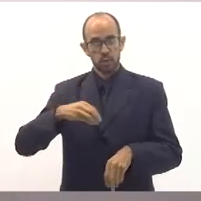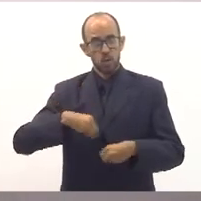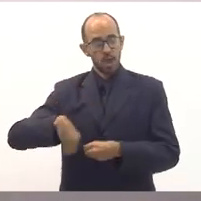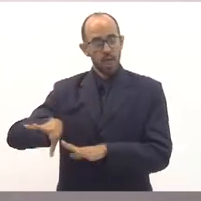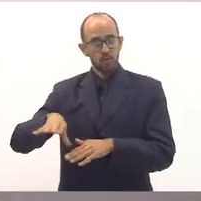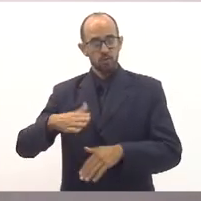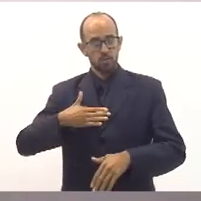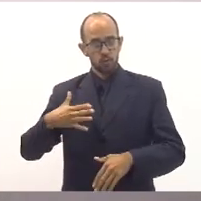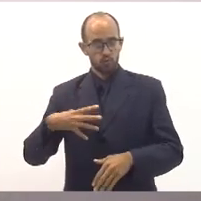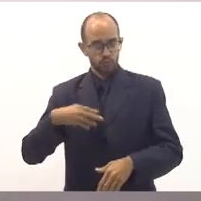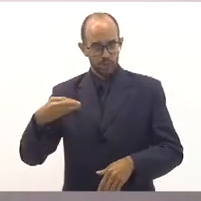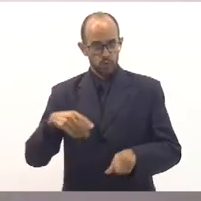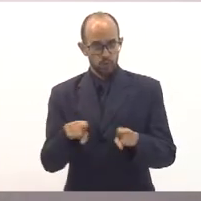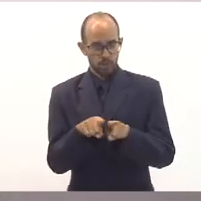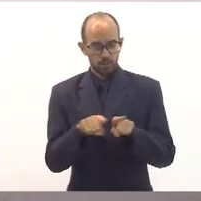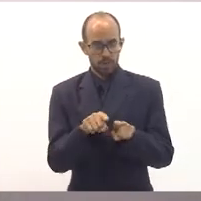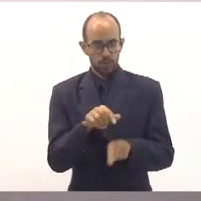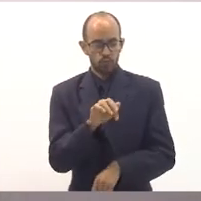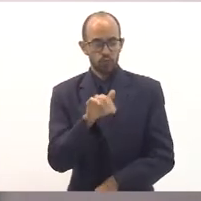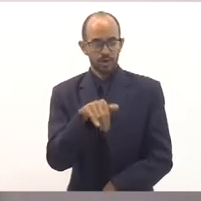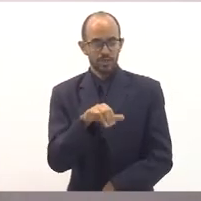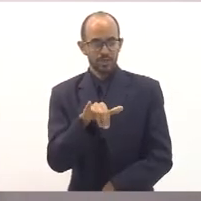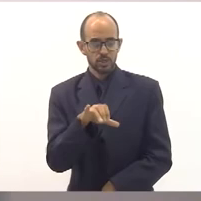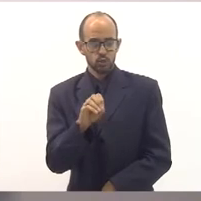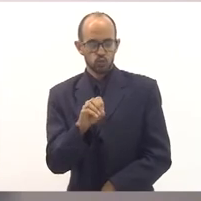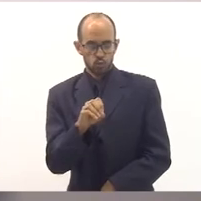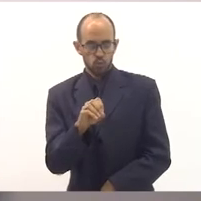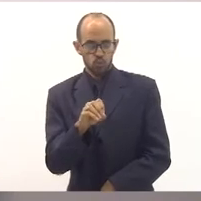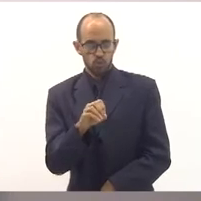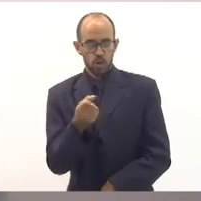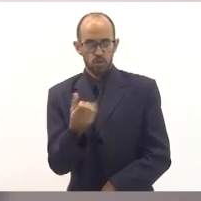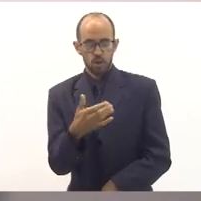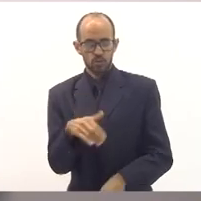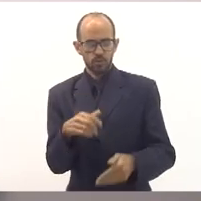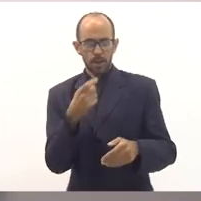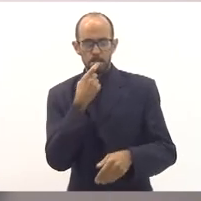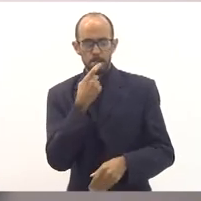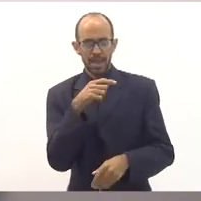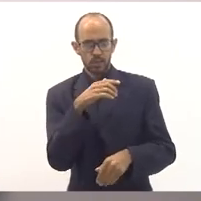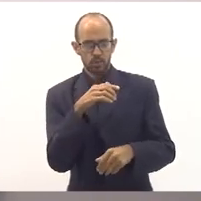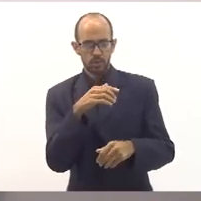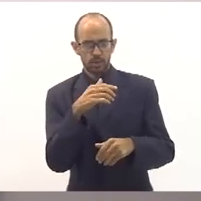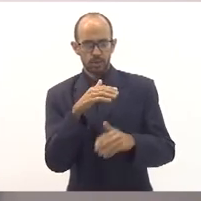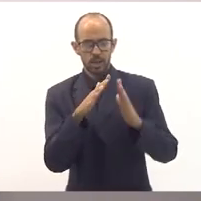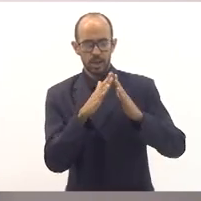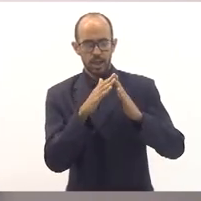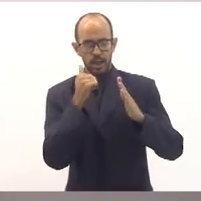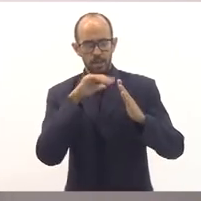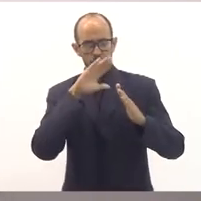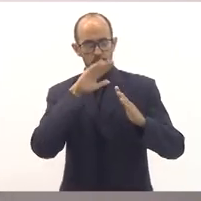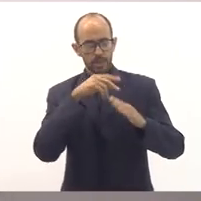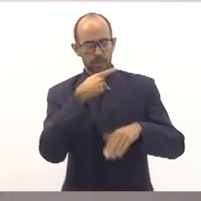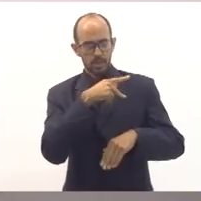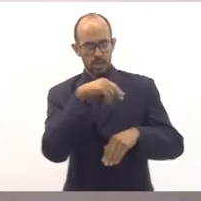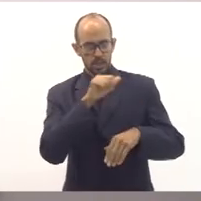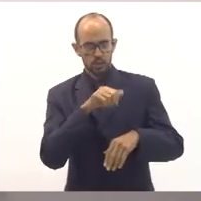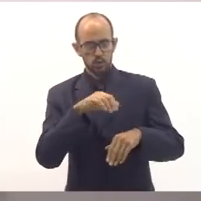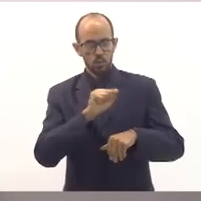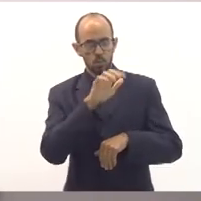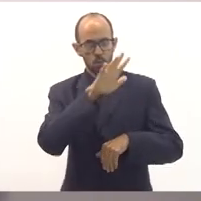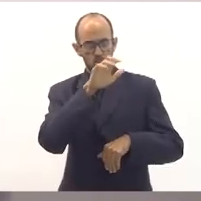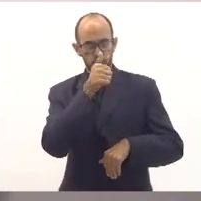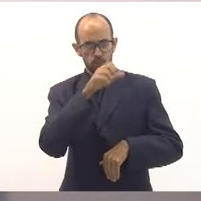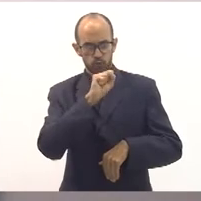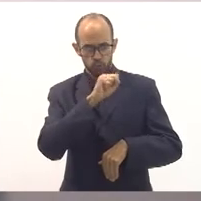Francisco moureau E aí quando eu chego na intermediações ali onde a mãe dele mora onde ele mora na no Morro do 18